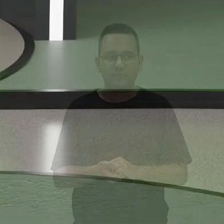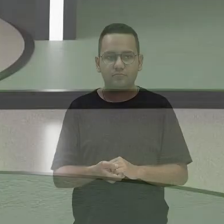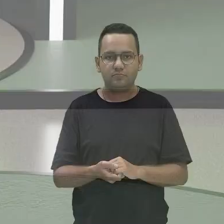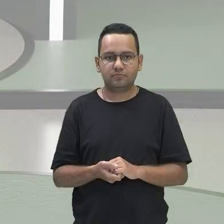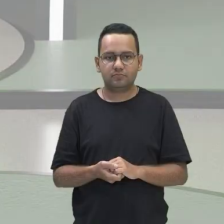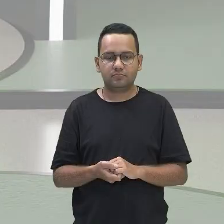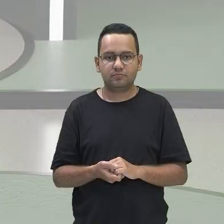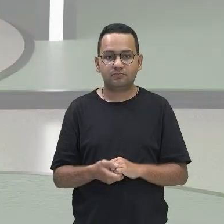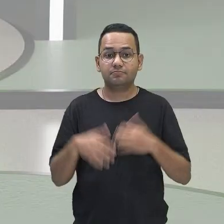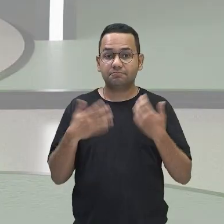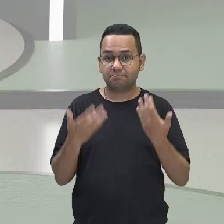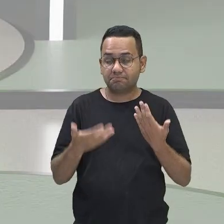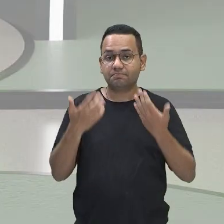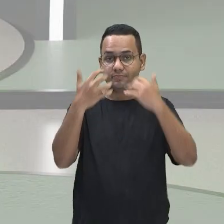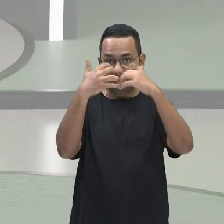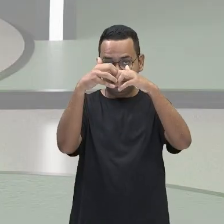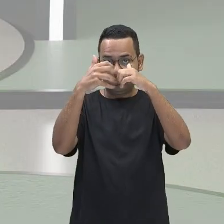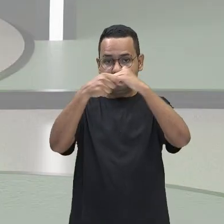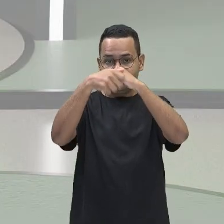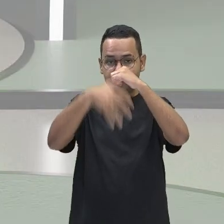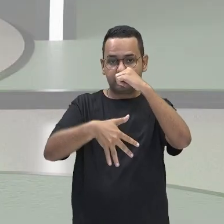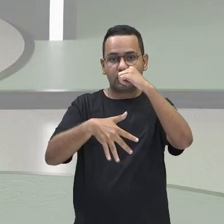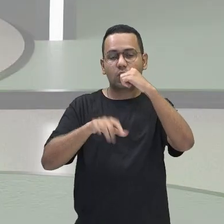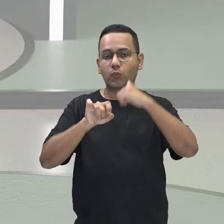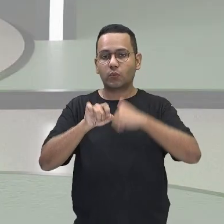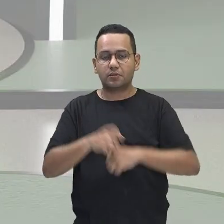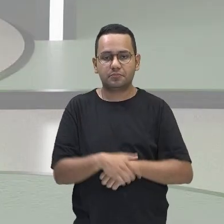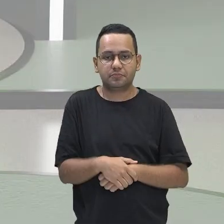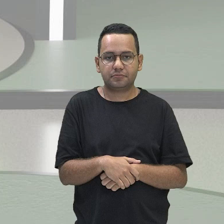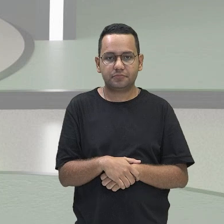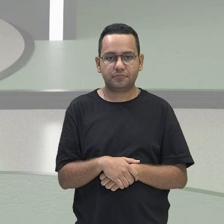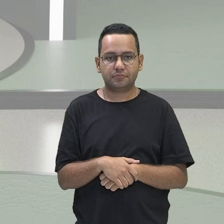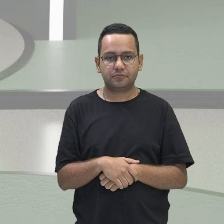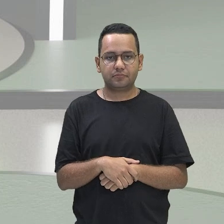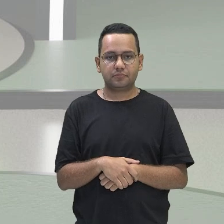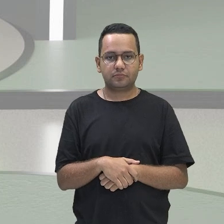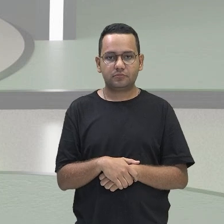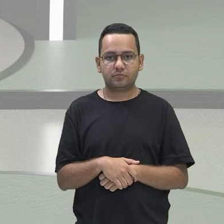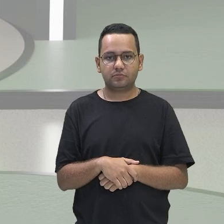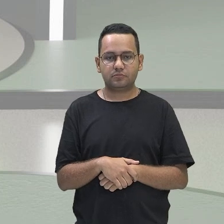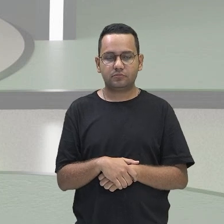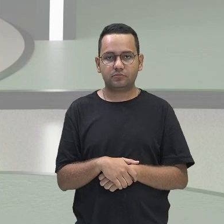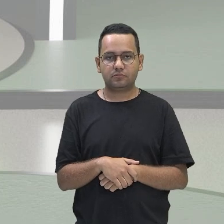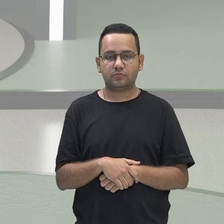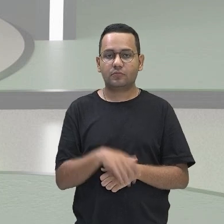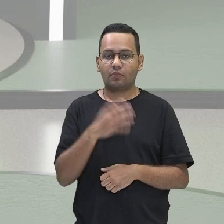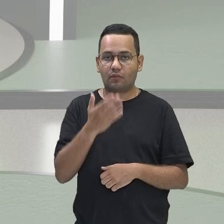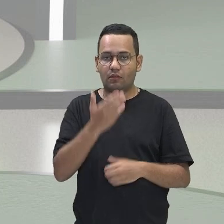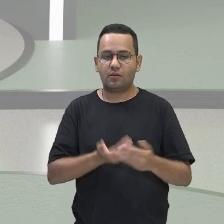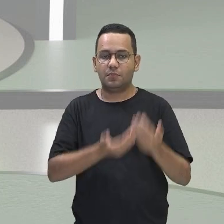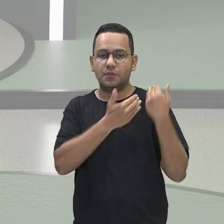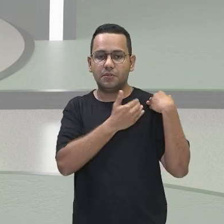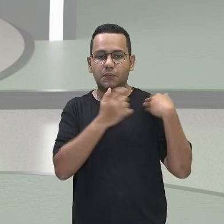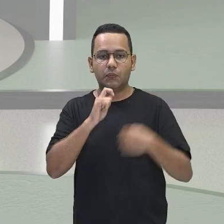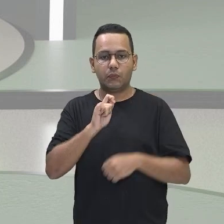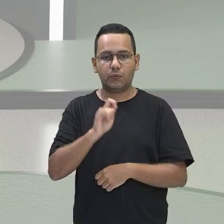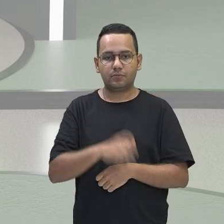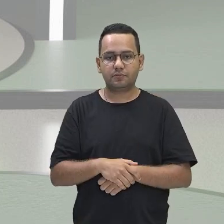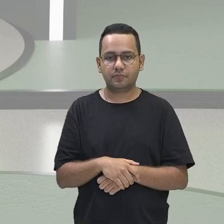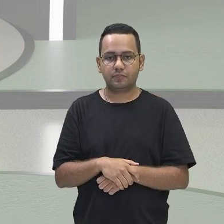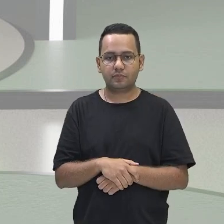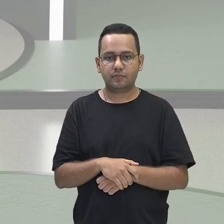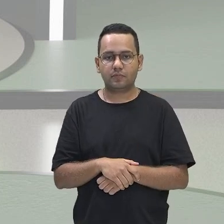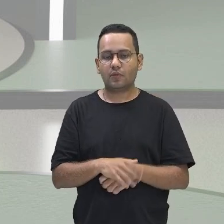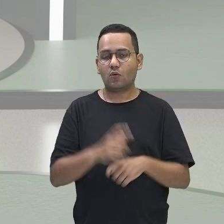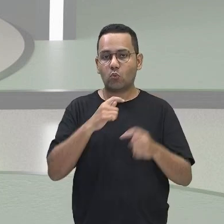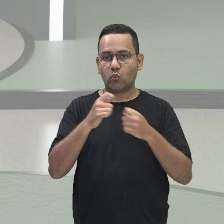O nosso sistema nervoso é o responsável por administrar todas as ações